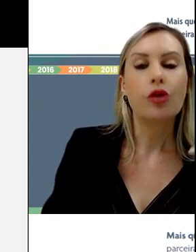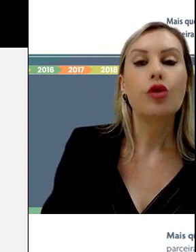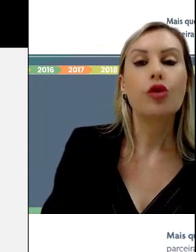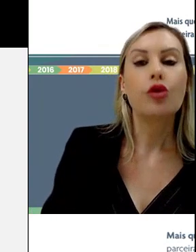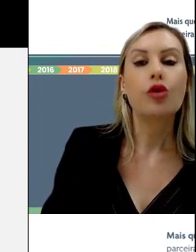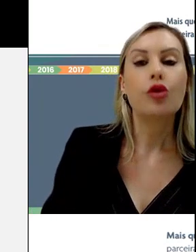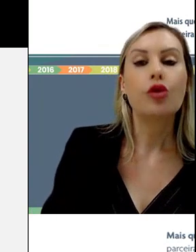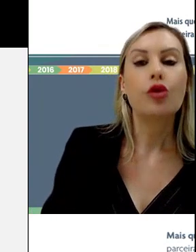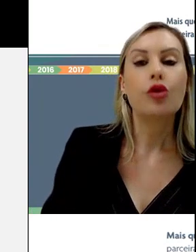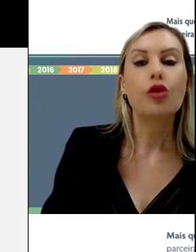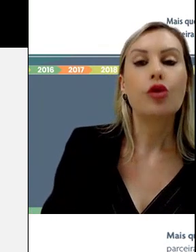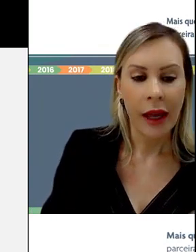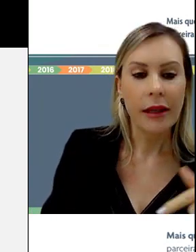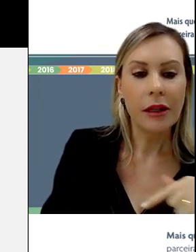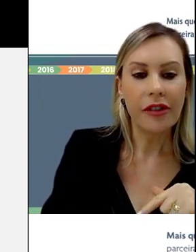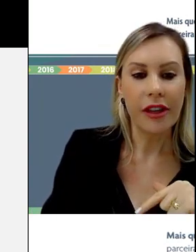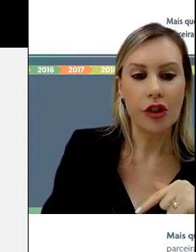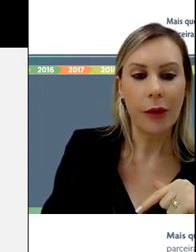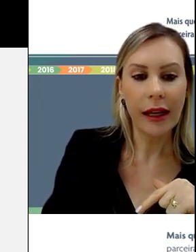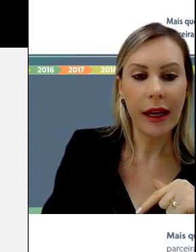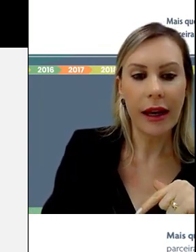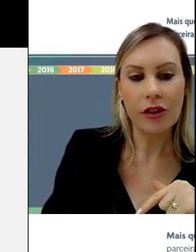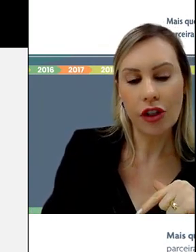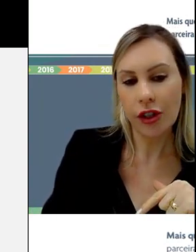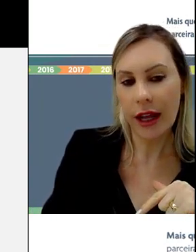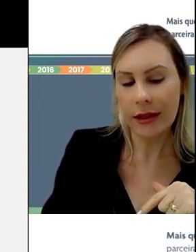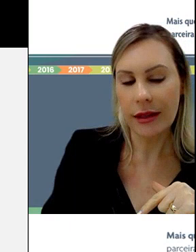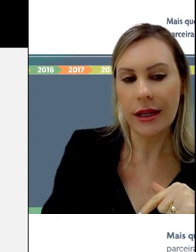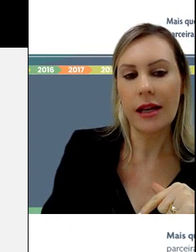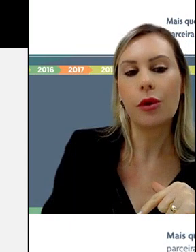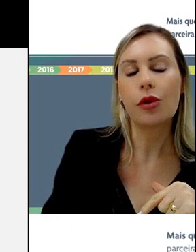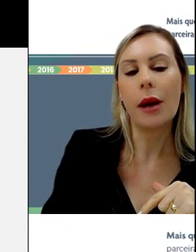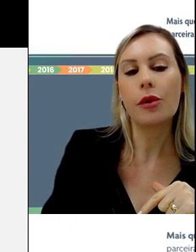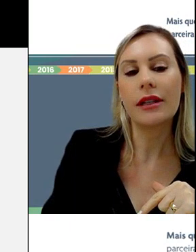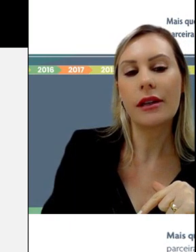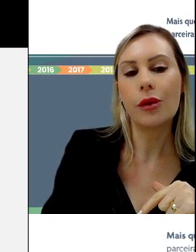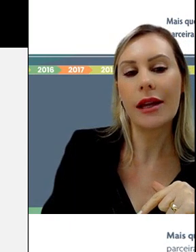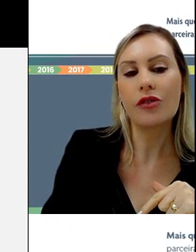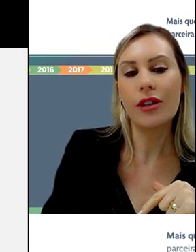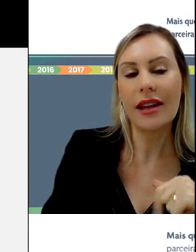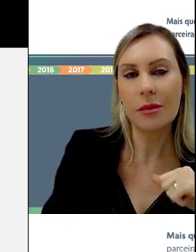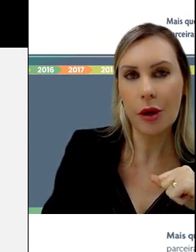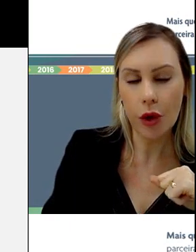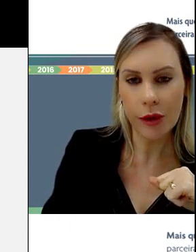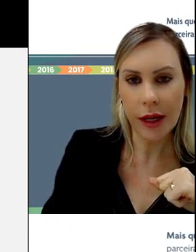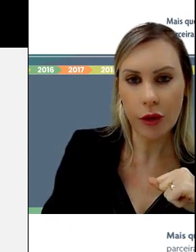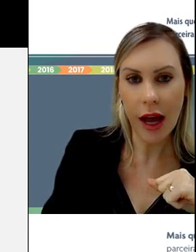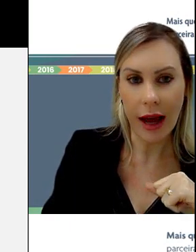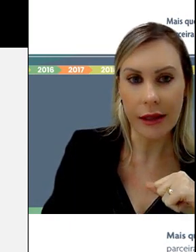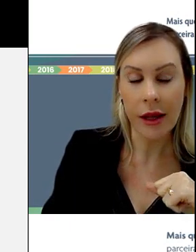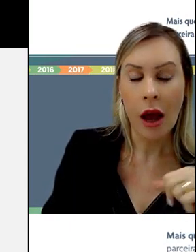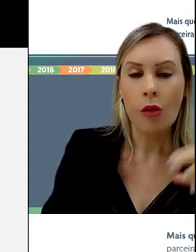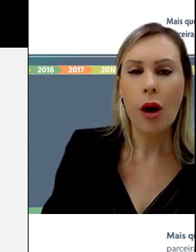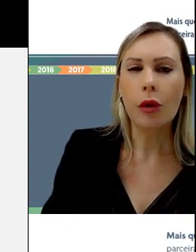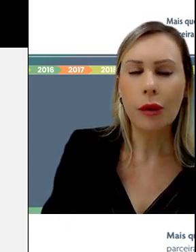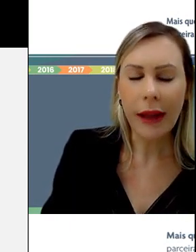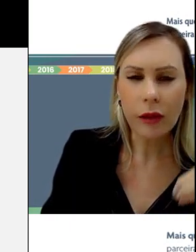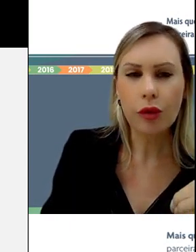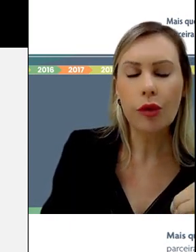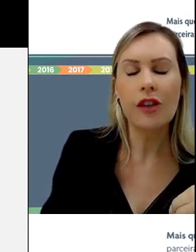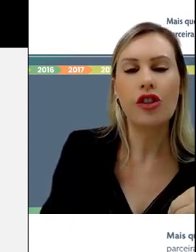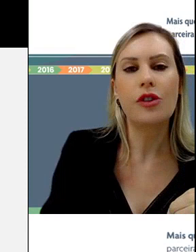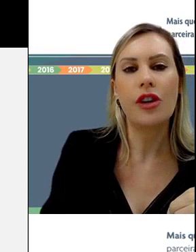teto do regime geral. Então, vejam, aqui a gente tem nesse exemplo uma aposentadoria de R$10.800. Qual